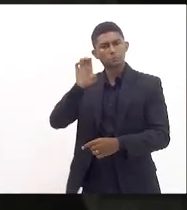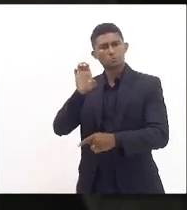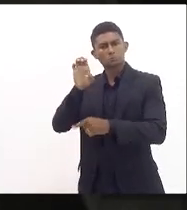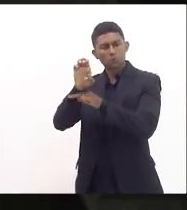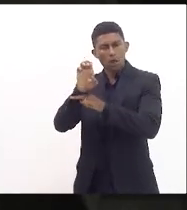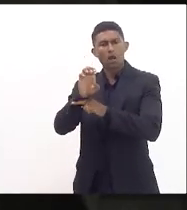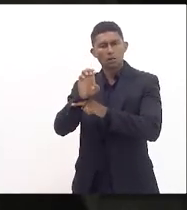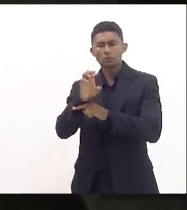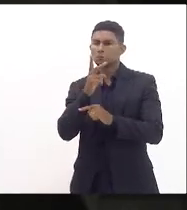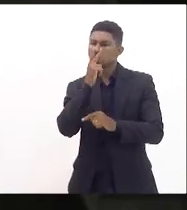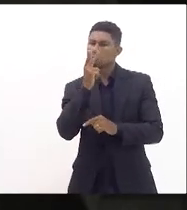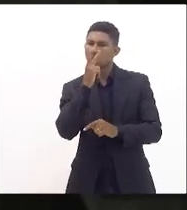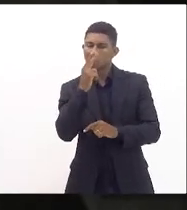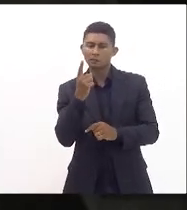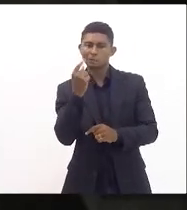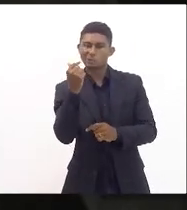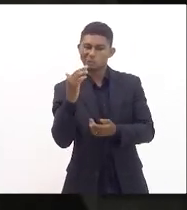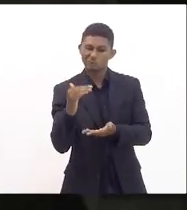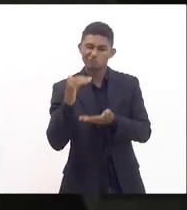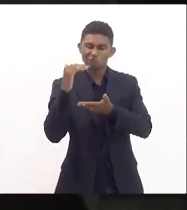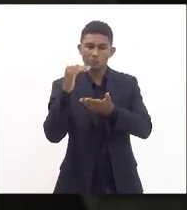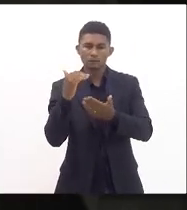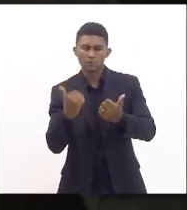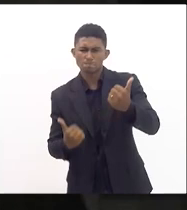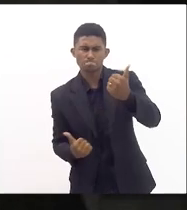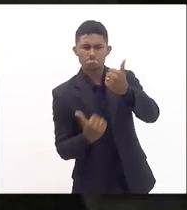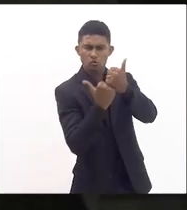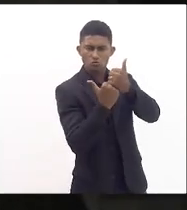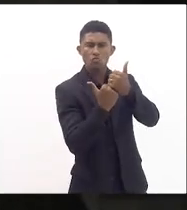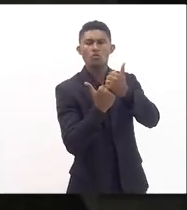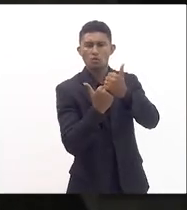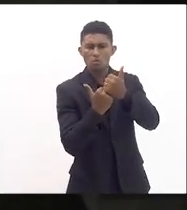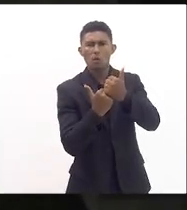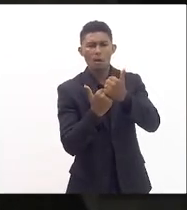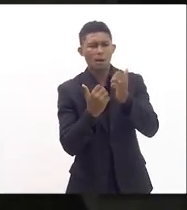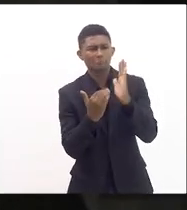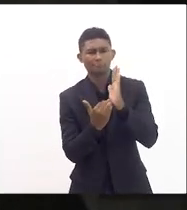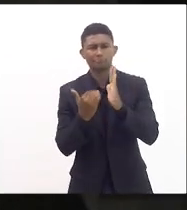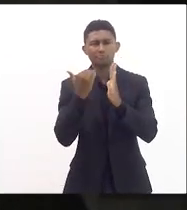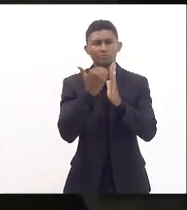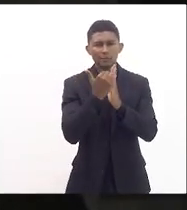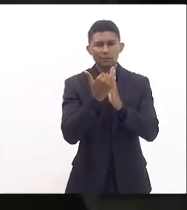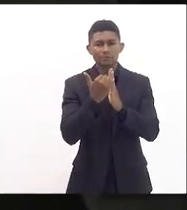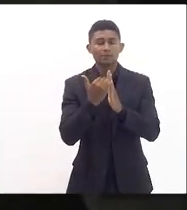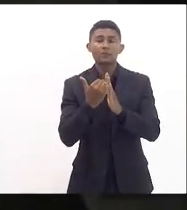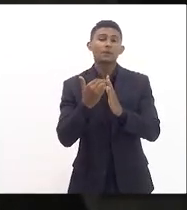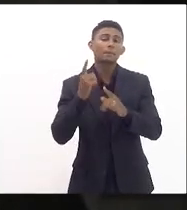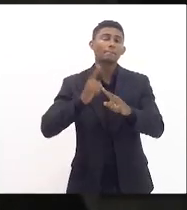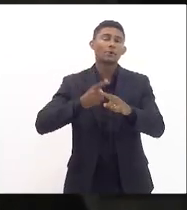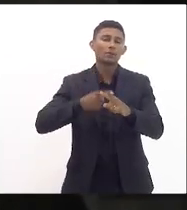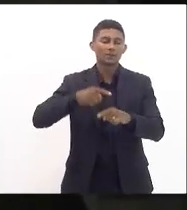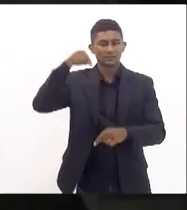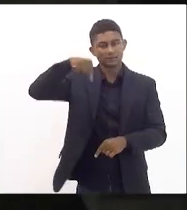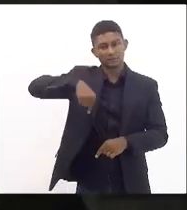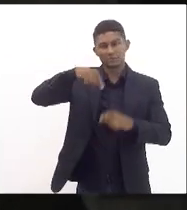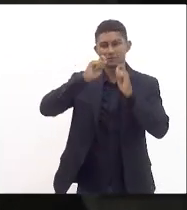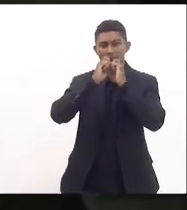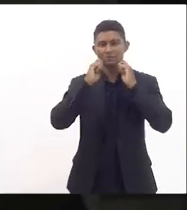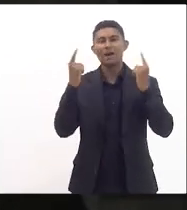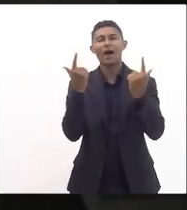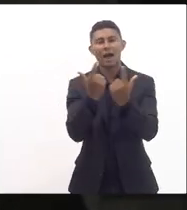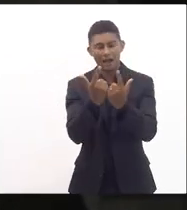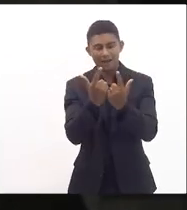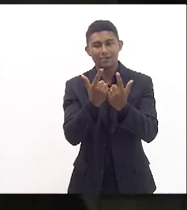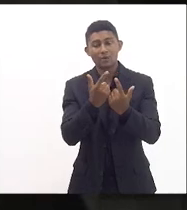financiamento, no cofinanciamento da saúde mental. E esse impulso teve lugar aqui na Assembleia Legislativa, com uma lei que o